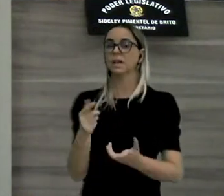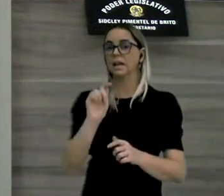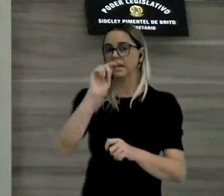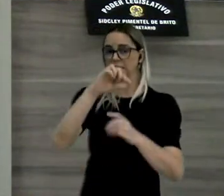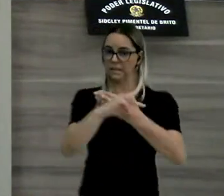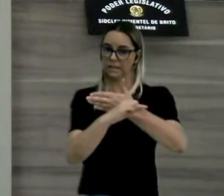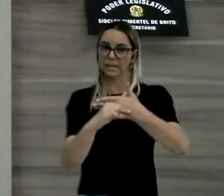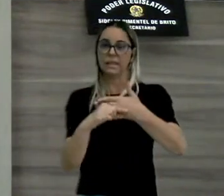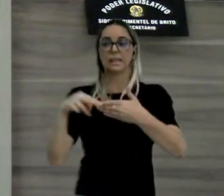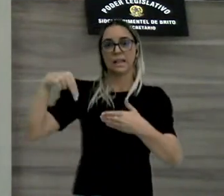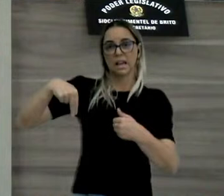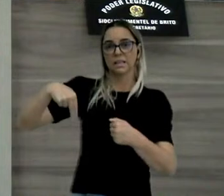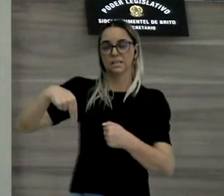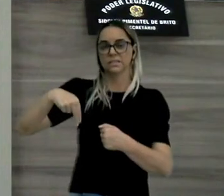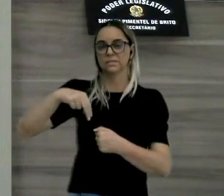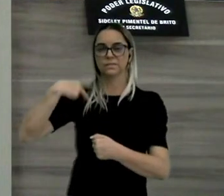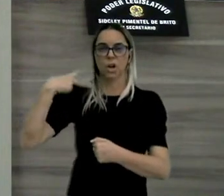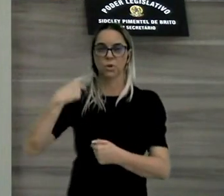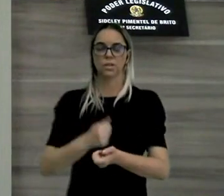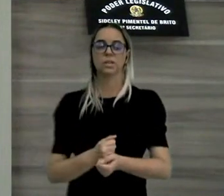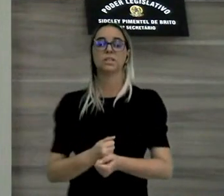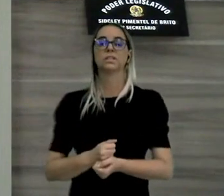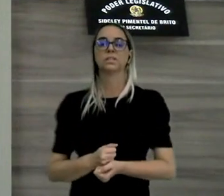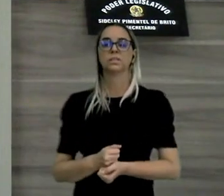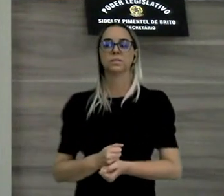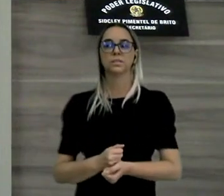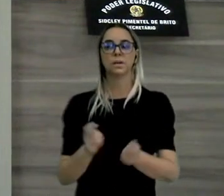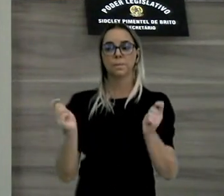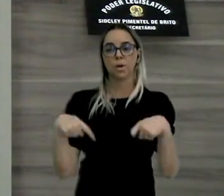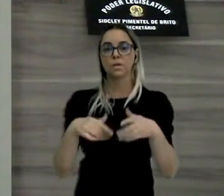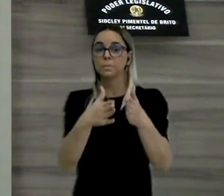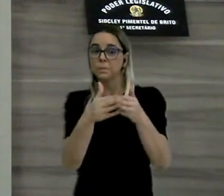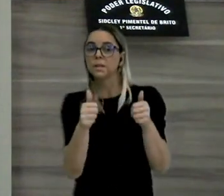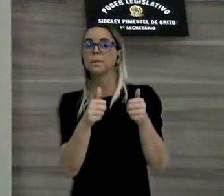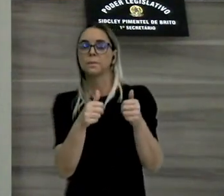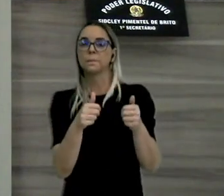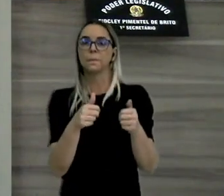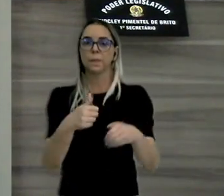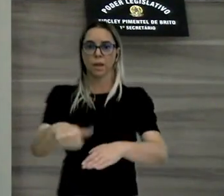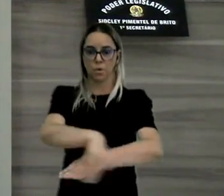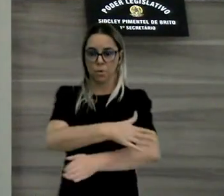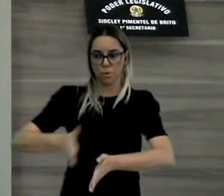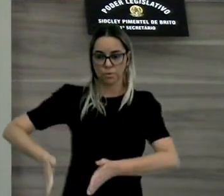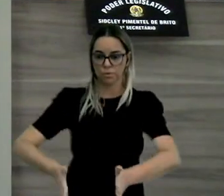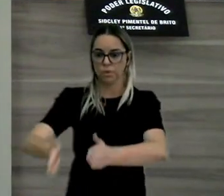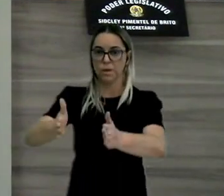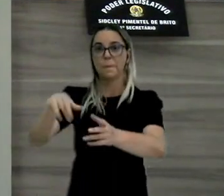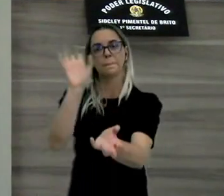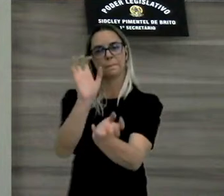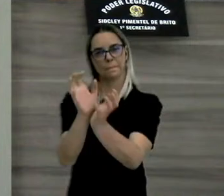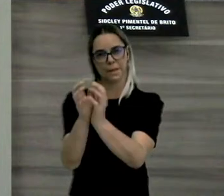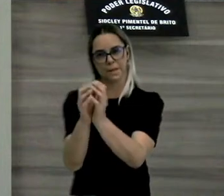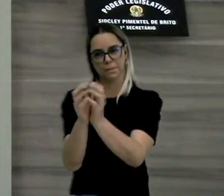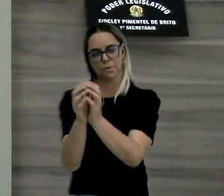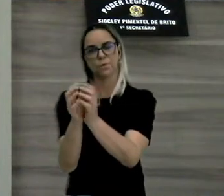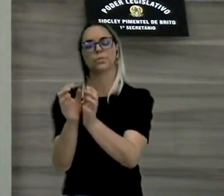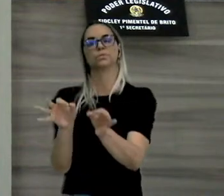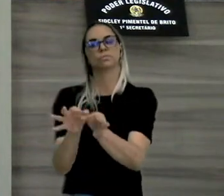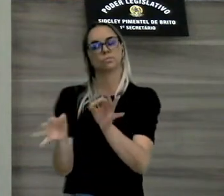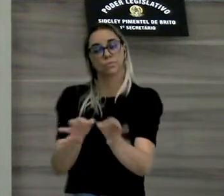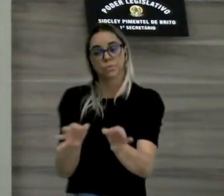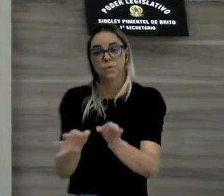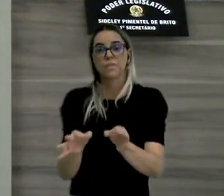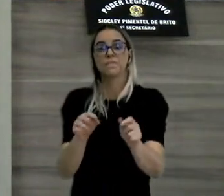vereadora Neide do hospital rosnei Lima de Arruda que apela ao departamento de estadas e rodagens de Pernambuco que